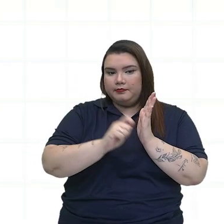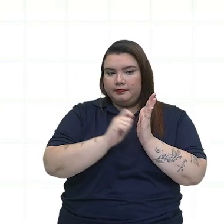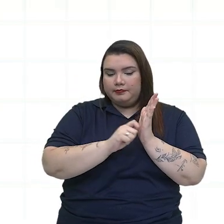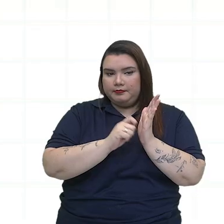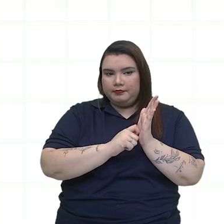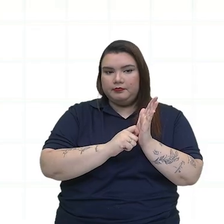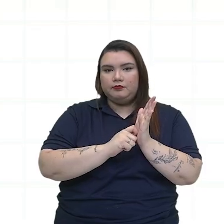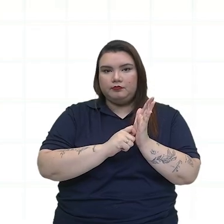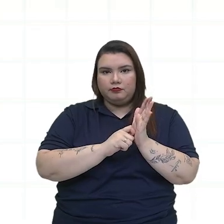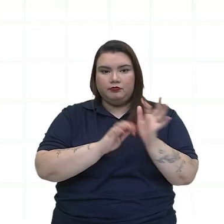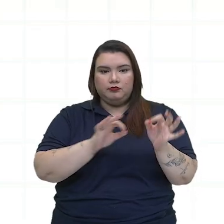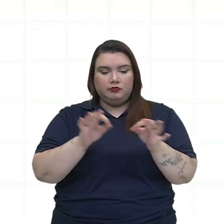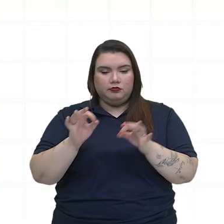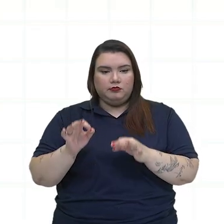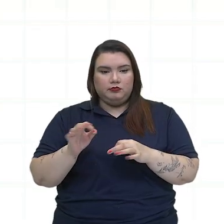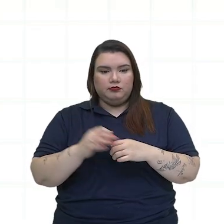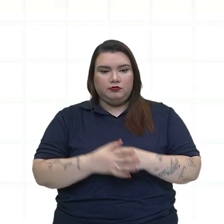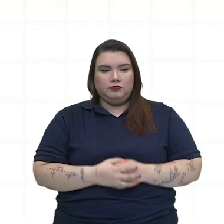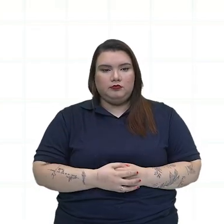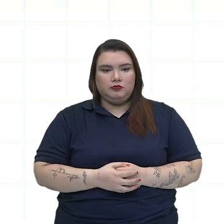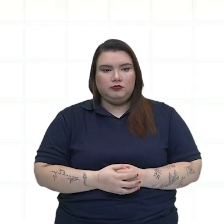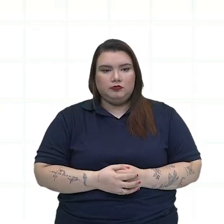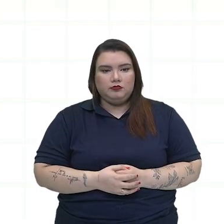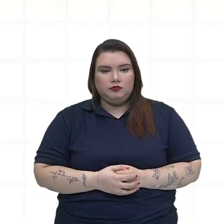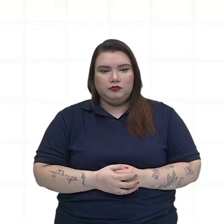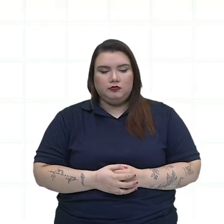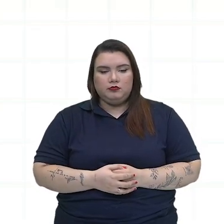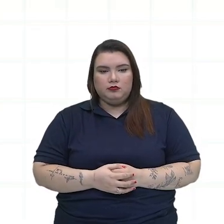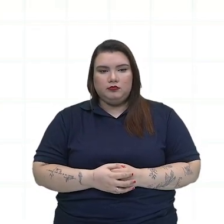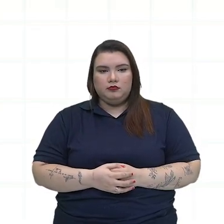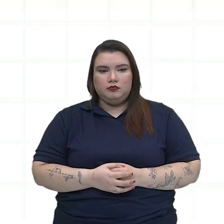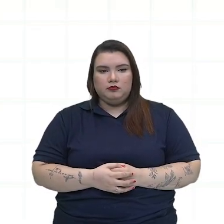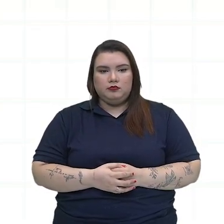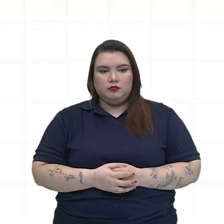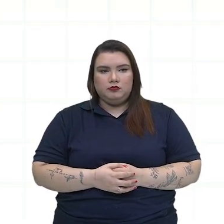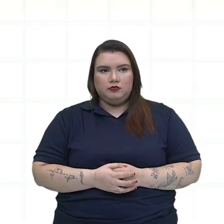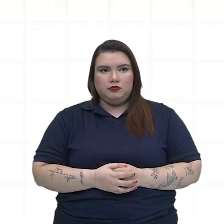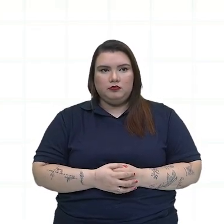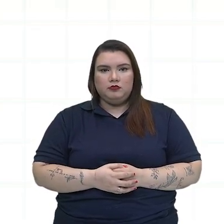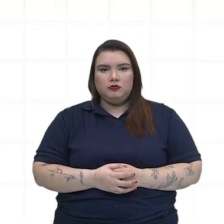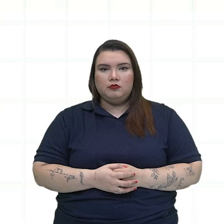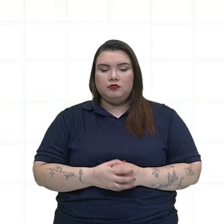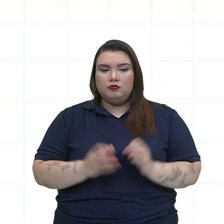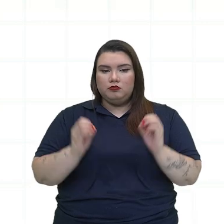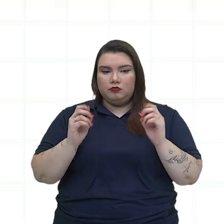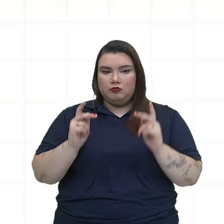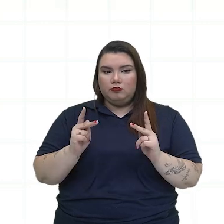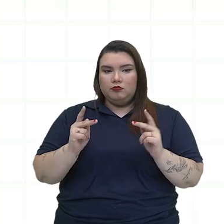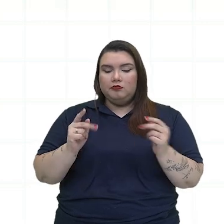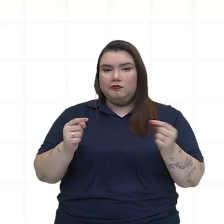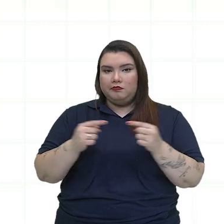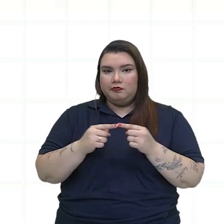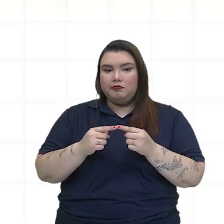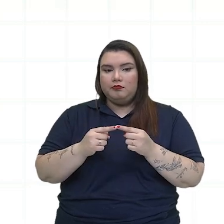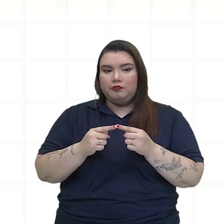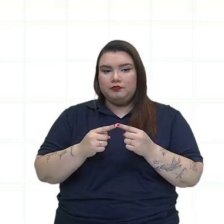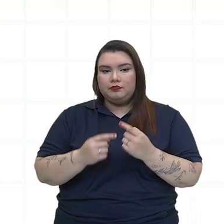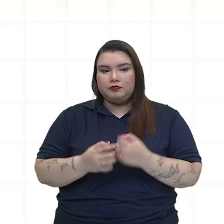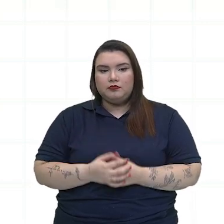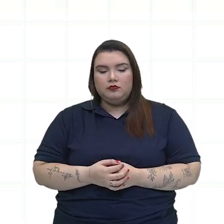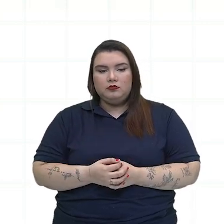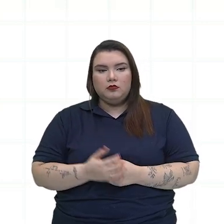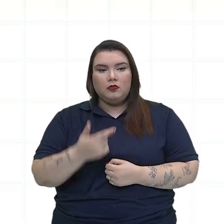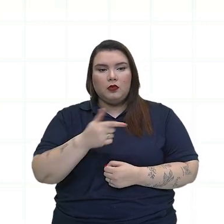Vocês viram? Olha só. To run, correr. To write, escrever. No infinitivo.